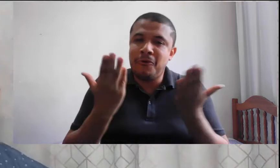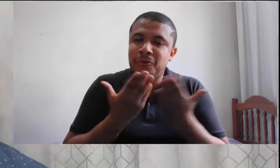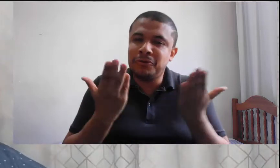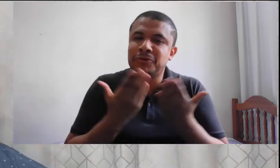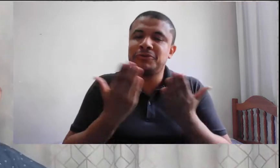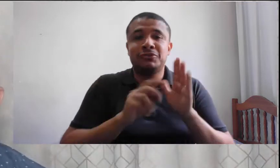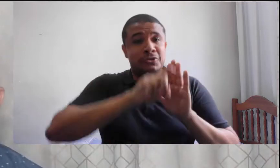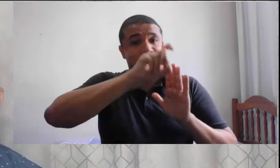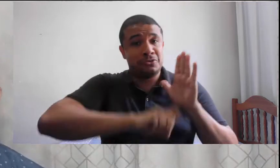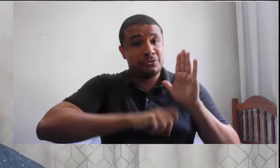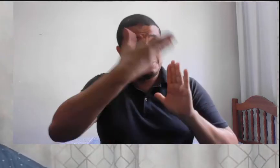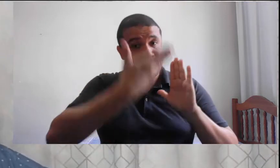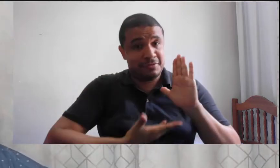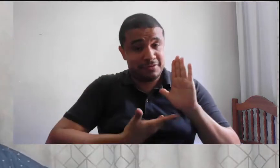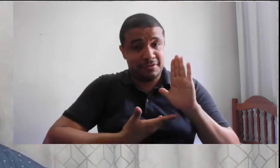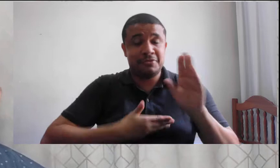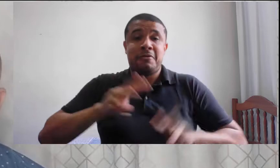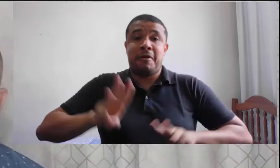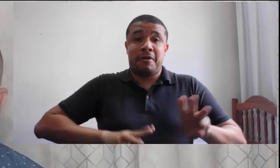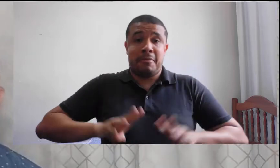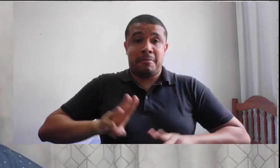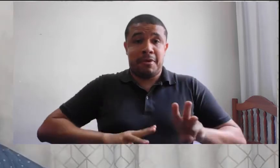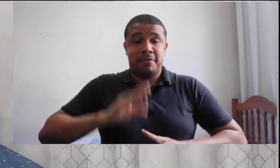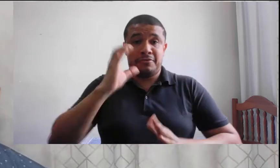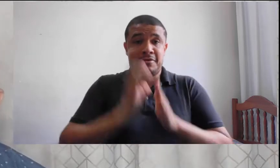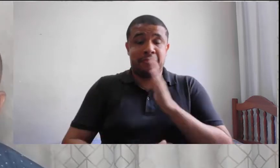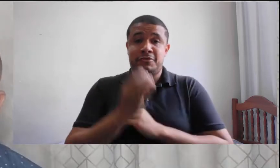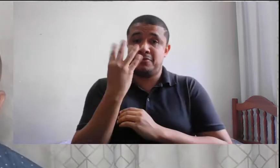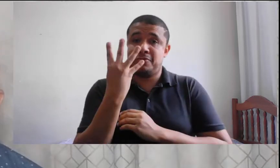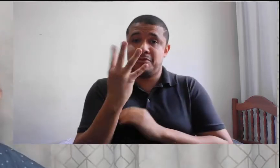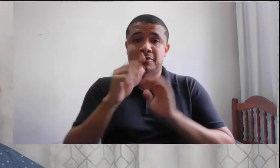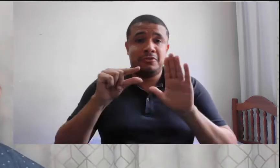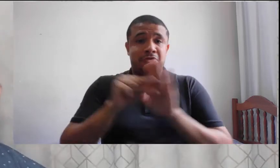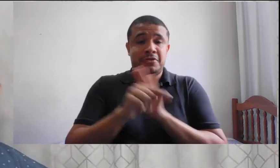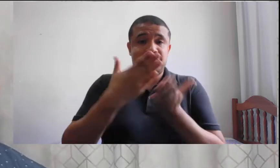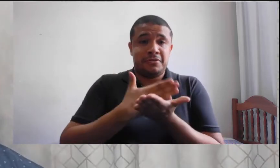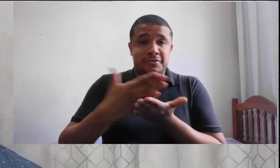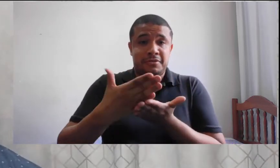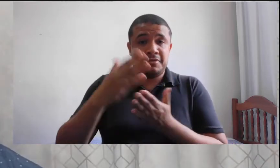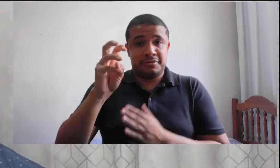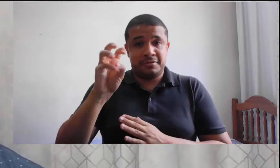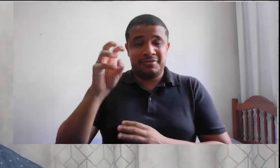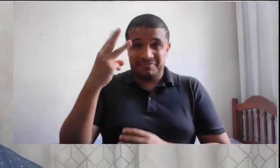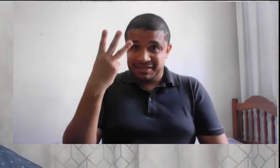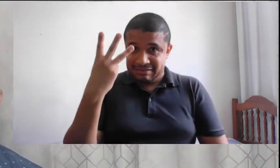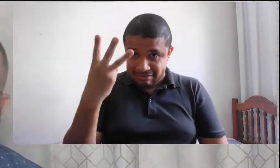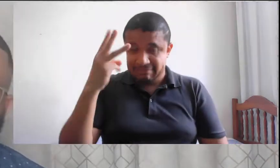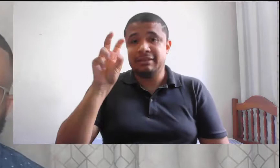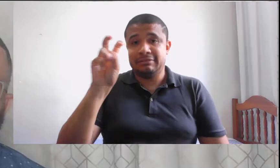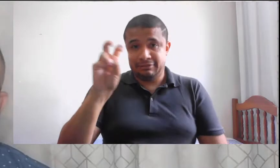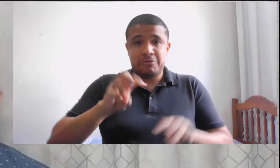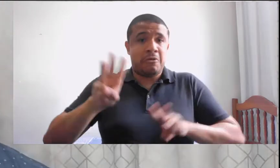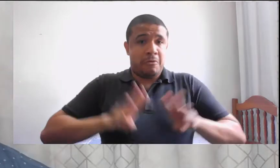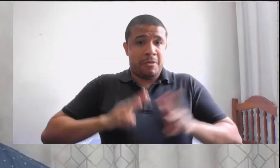juntos sobre o que aconteceu no livro de Marcos, no capítulo 4, a partir do versículo 35.